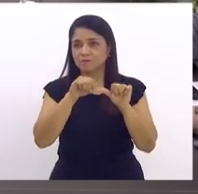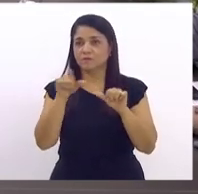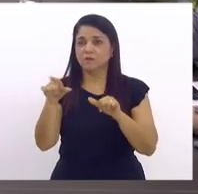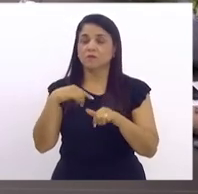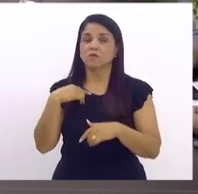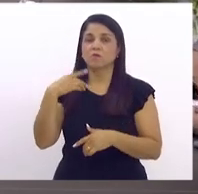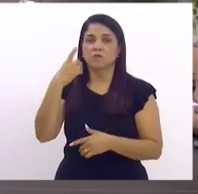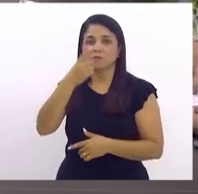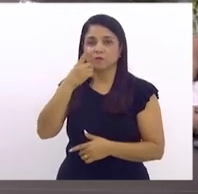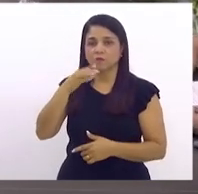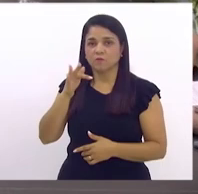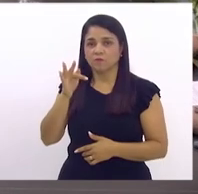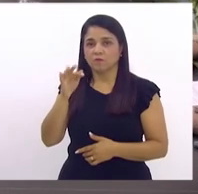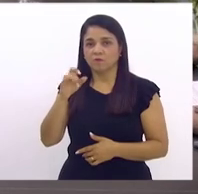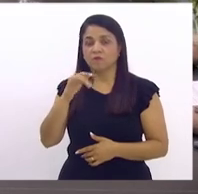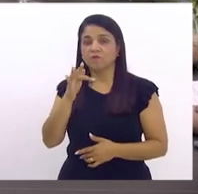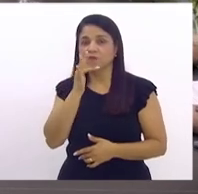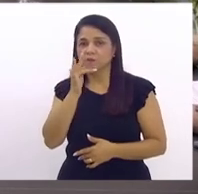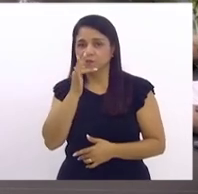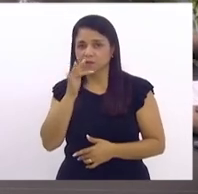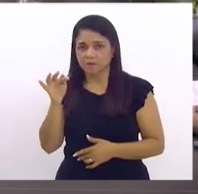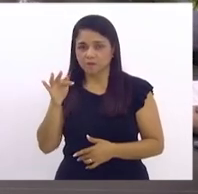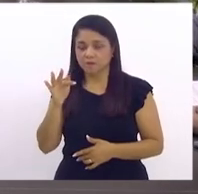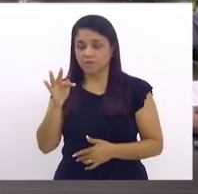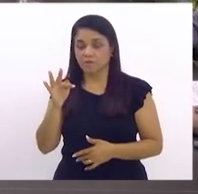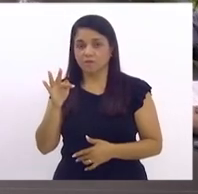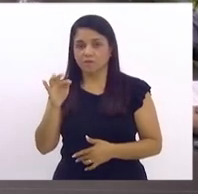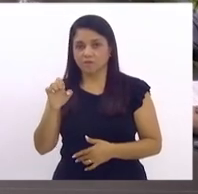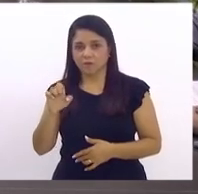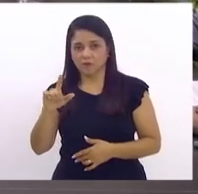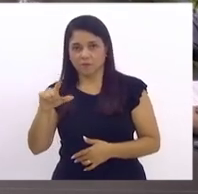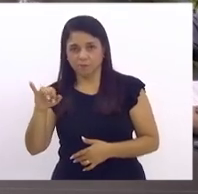deputado Filipinho Raves para mudar o parecer e